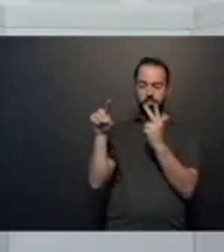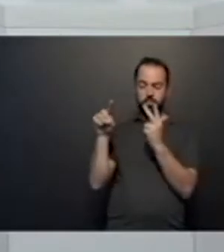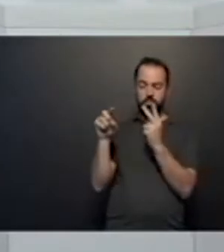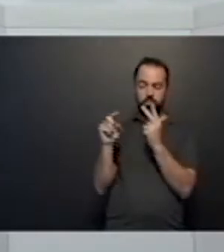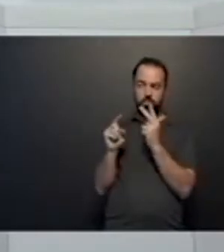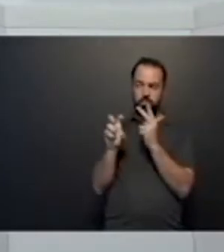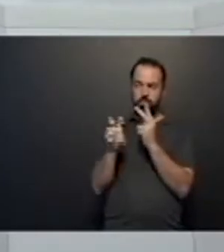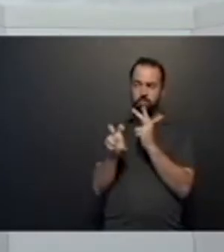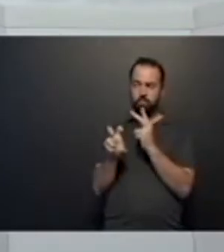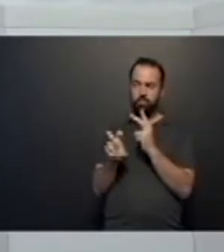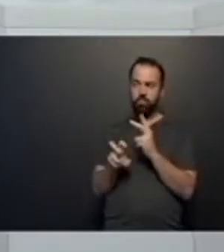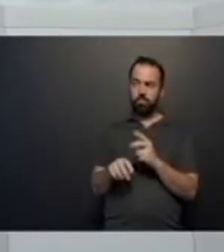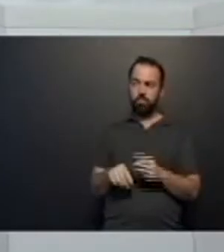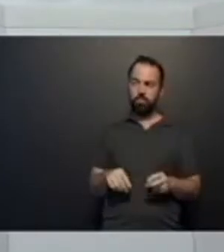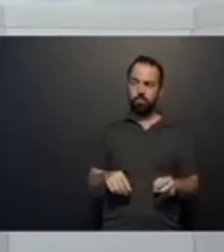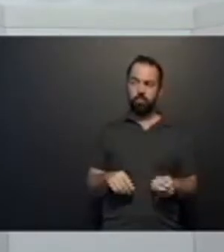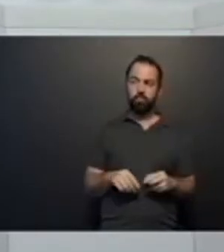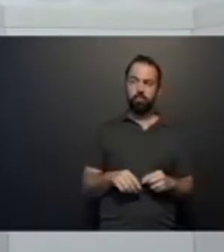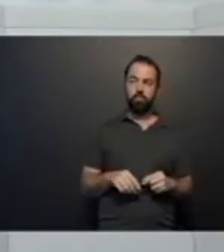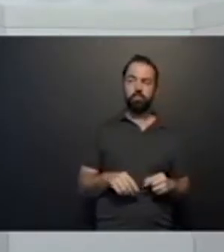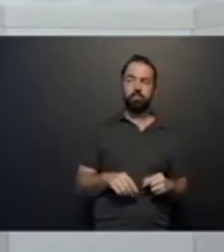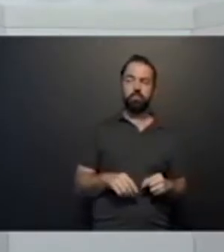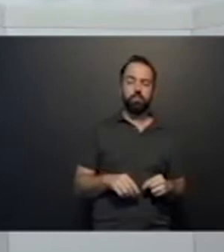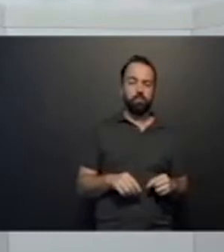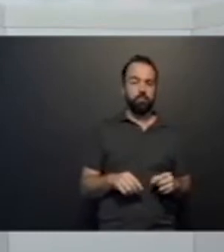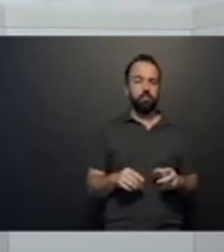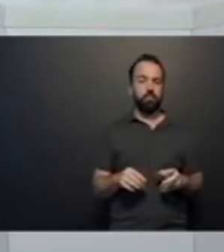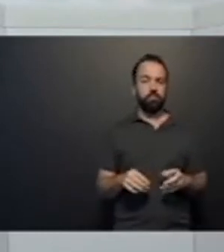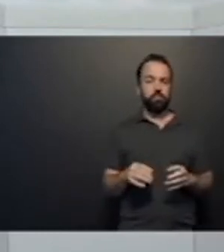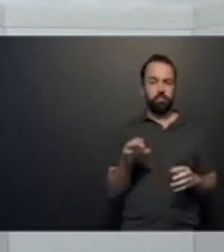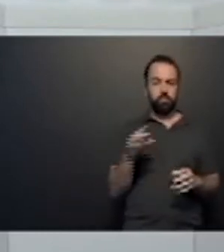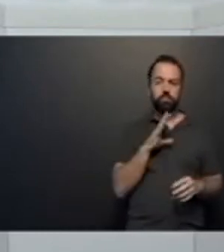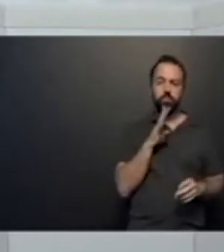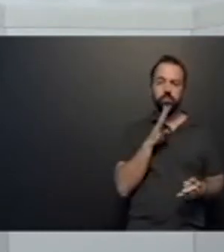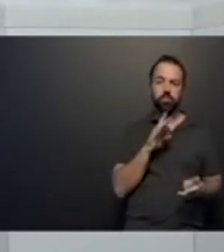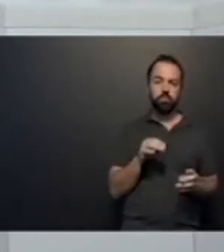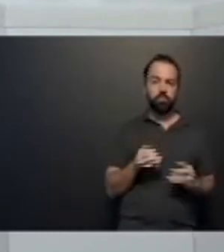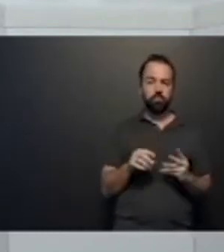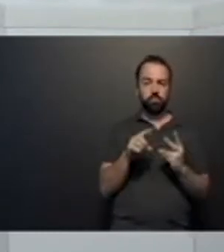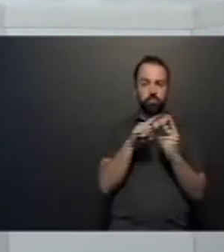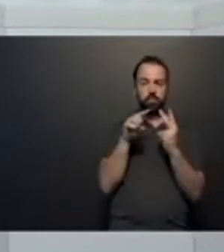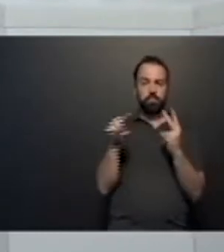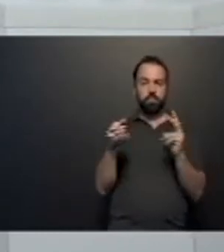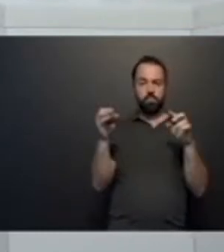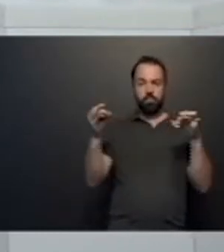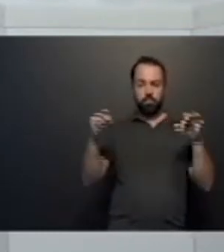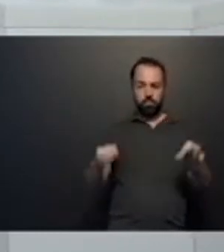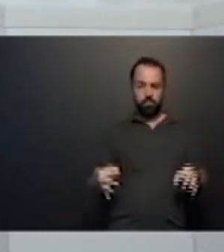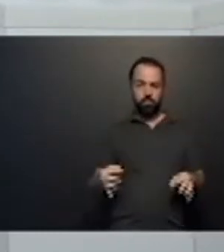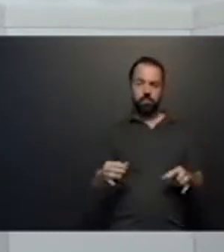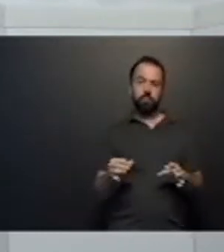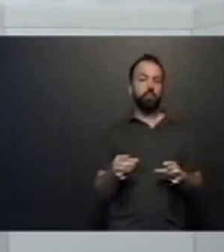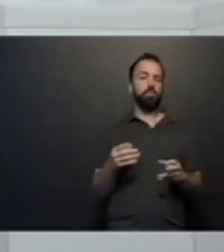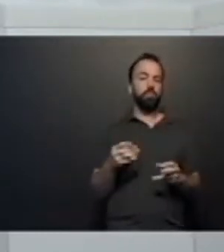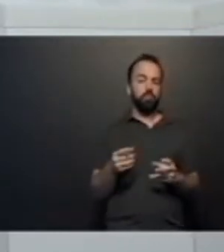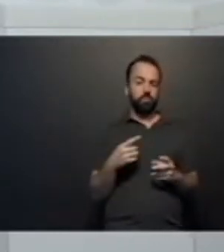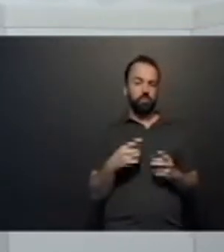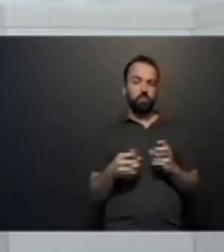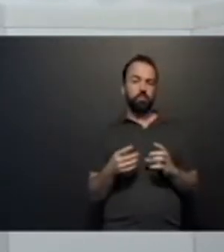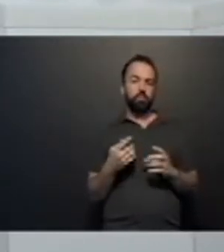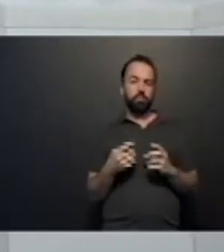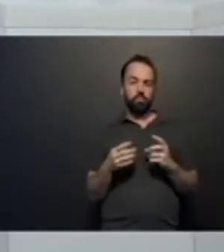se soubermos né as raízes exatas podemos fazer estimativas encontrar um valor aqui